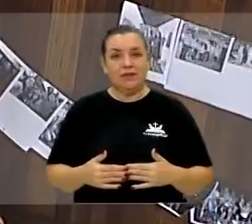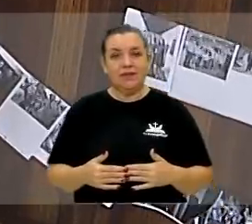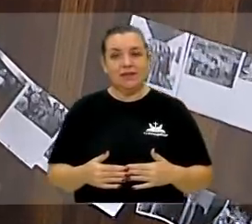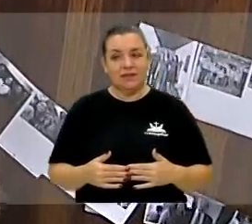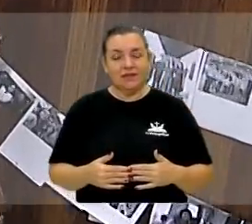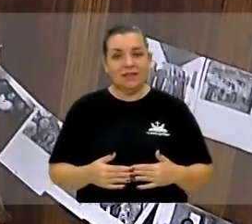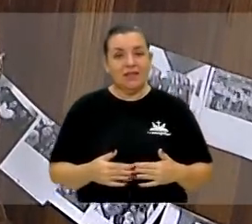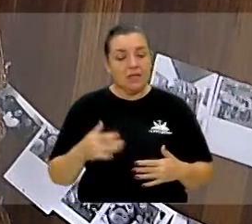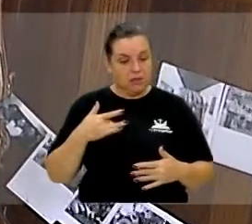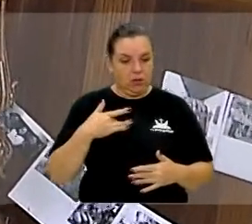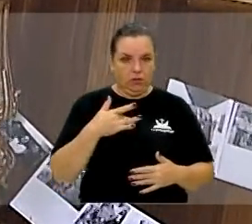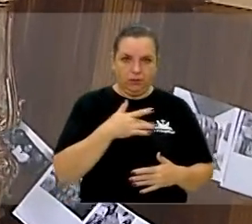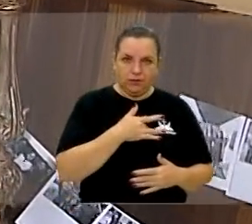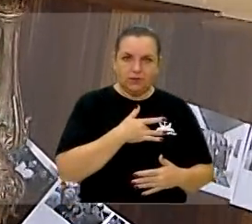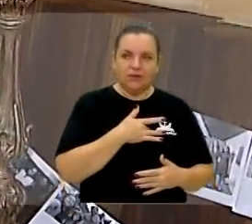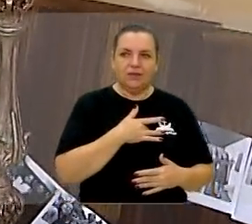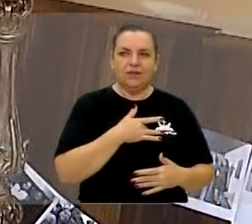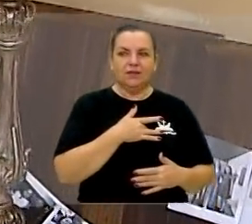saúde,